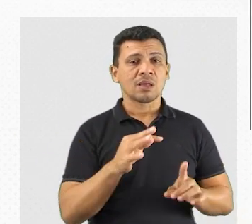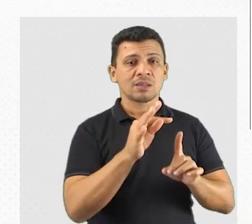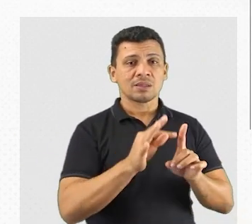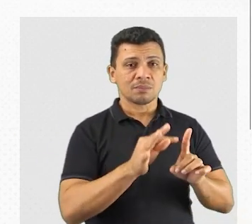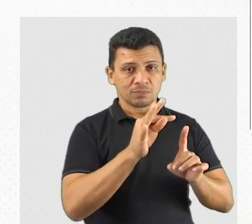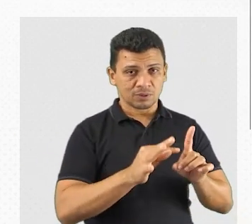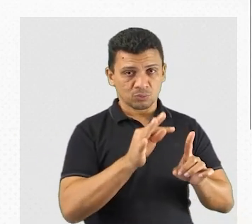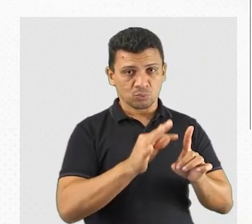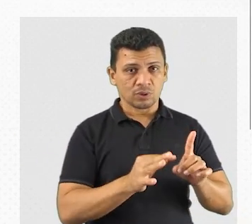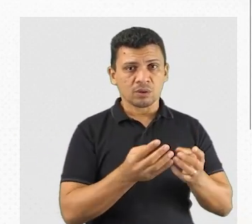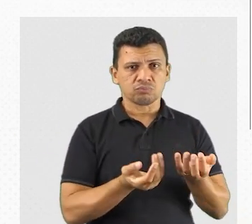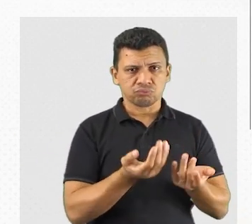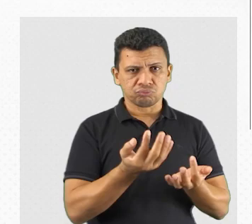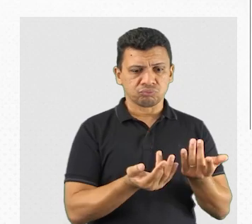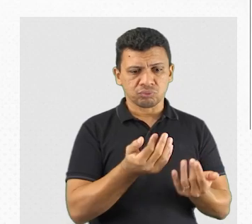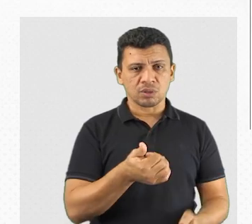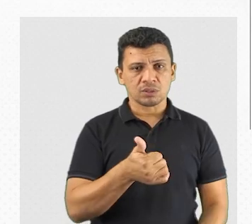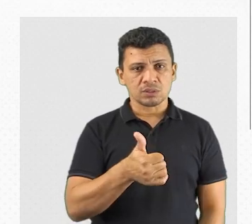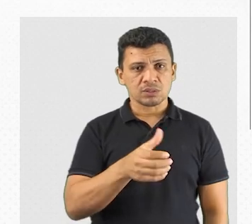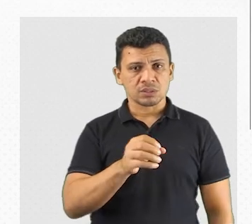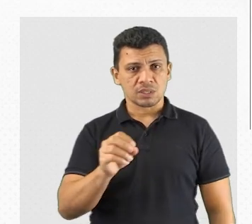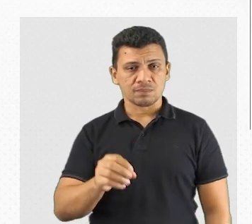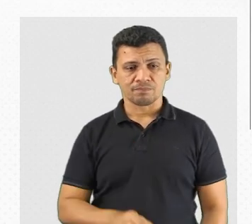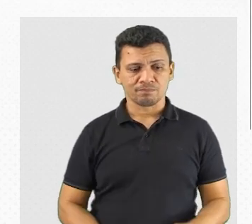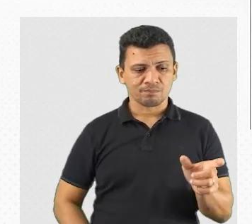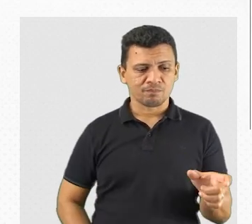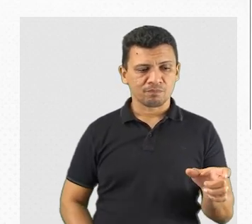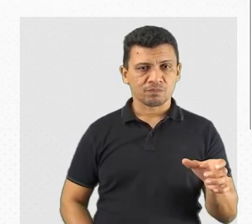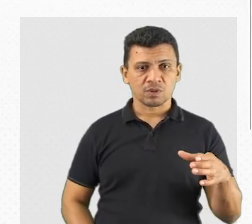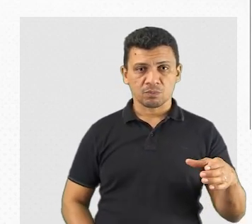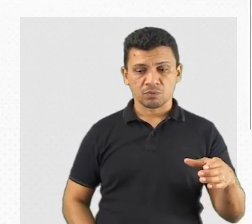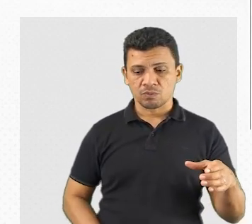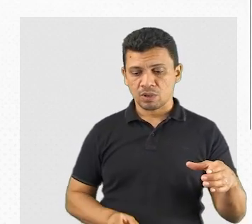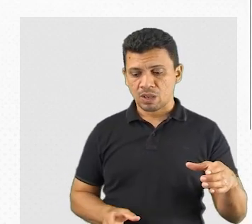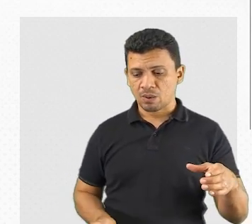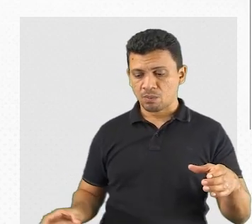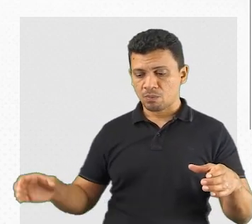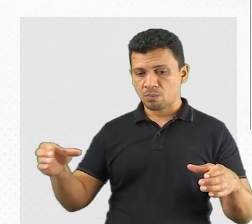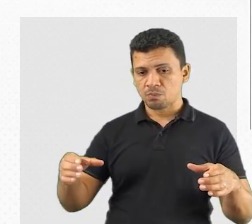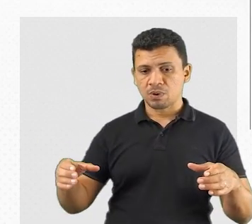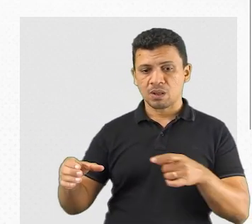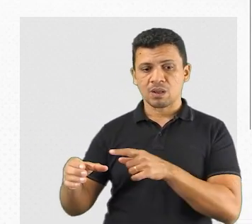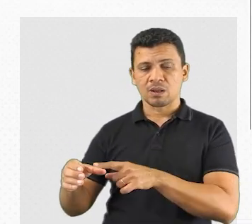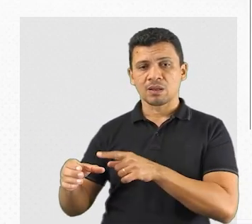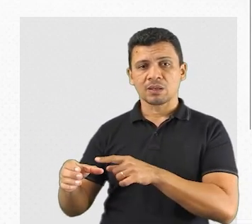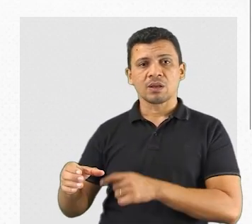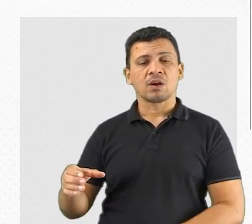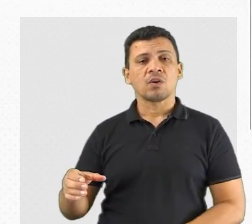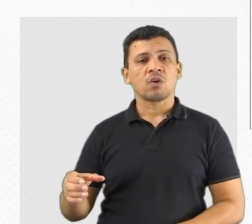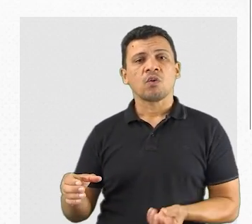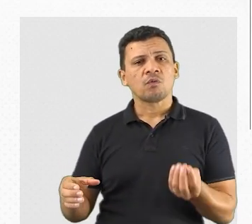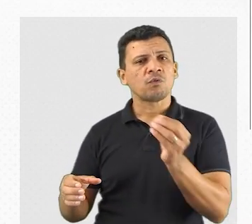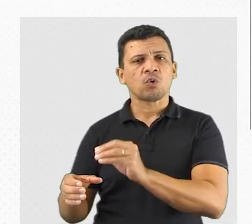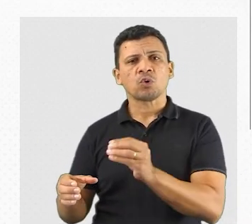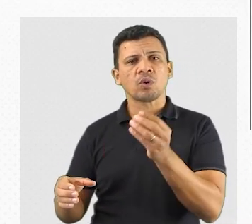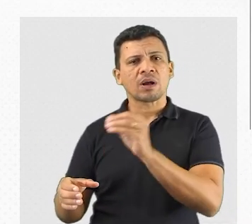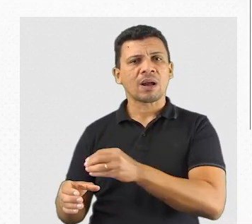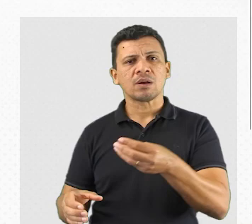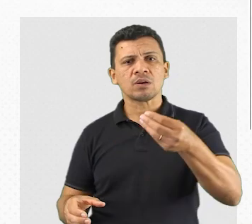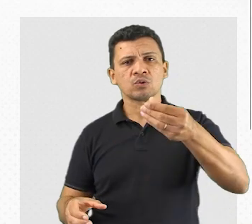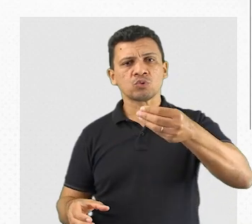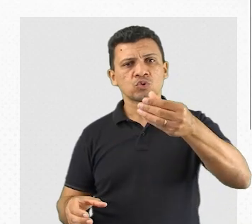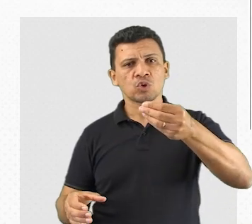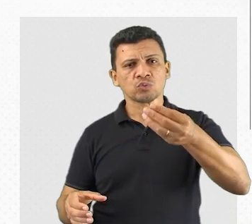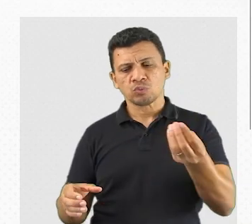colocar nesse recipiente que tem água um soluto não volátil, um soluto que não tenha facilidade para evaporar. Então aqui